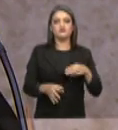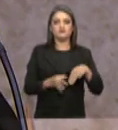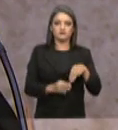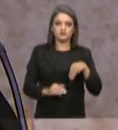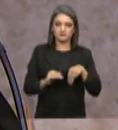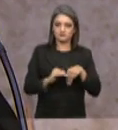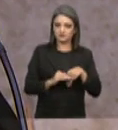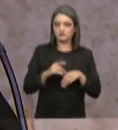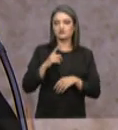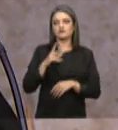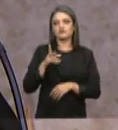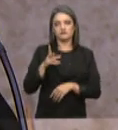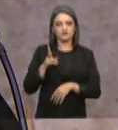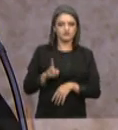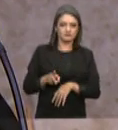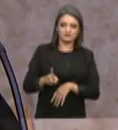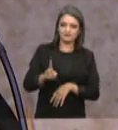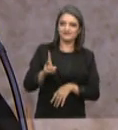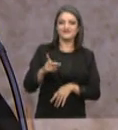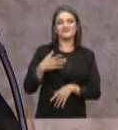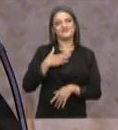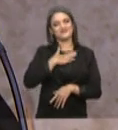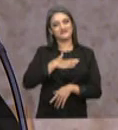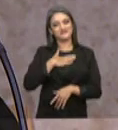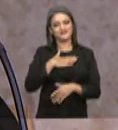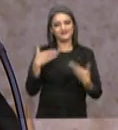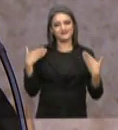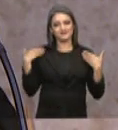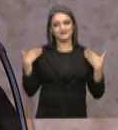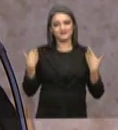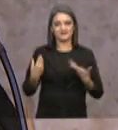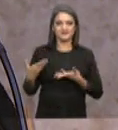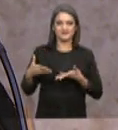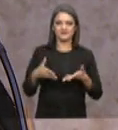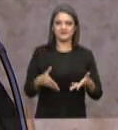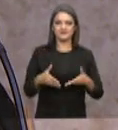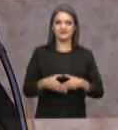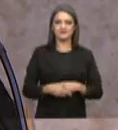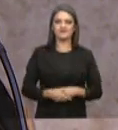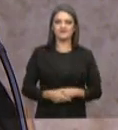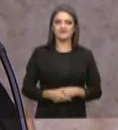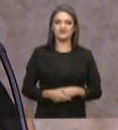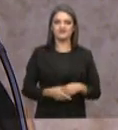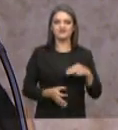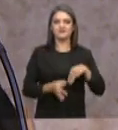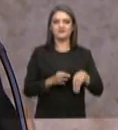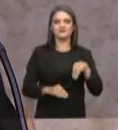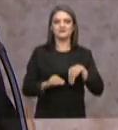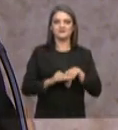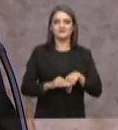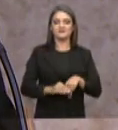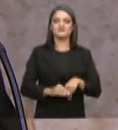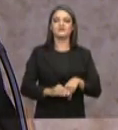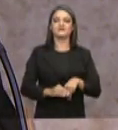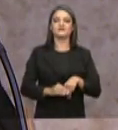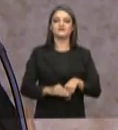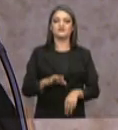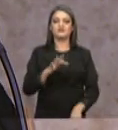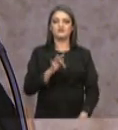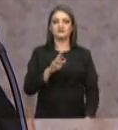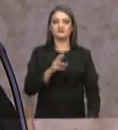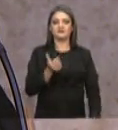que me dão mensa alegria com a sua presença Ministro Francisco Rezek